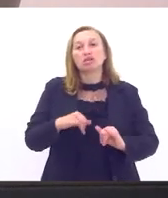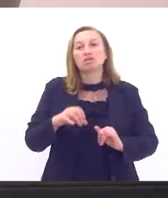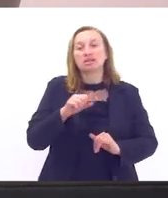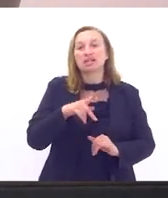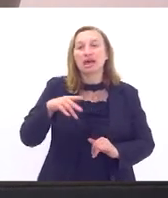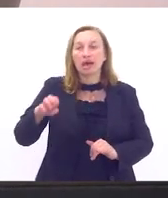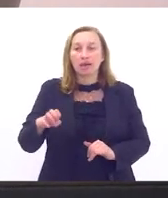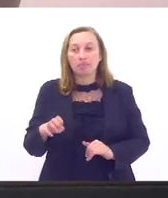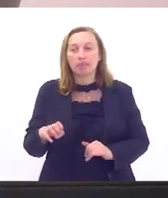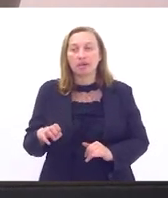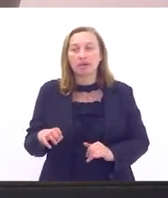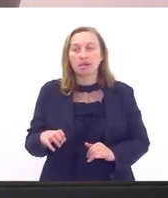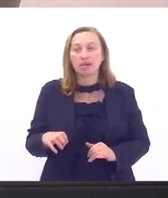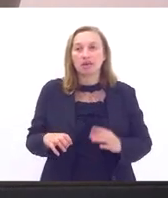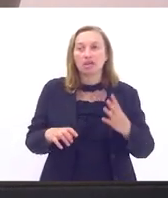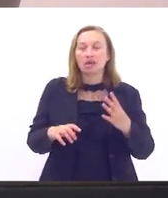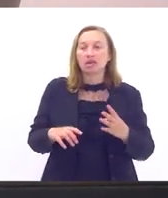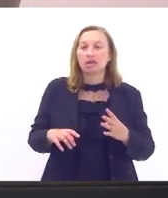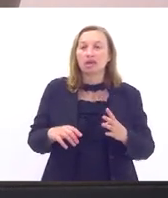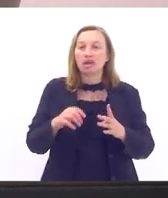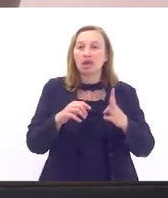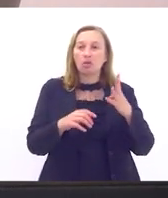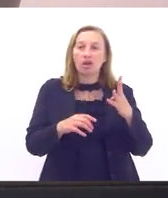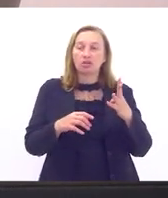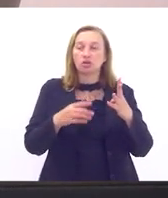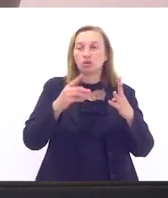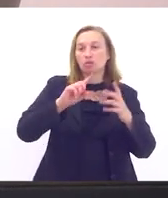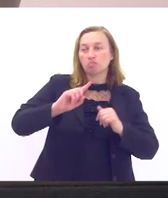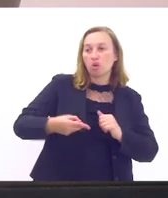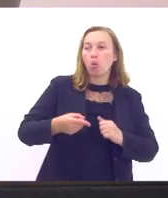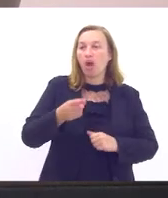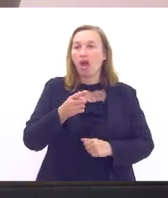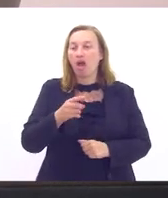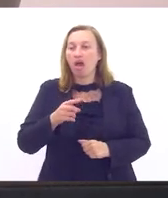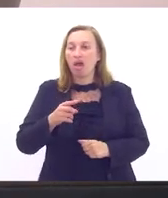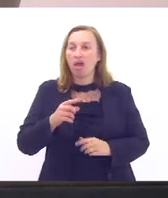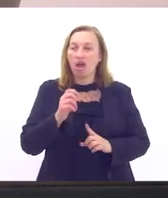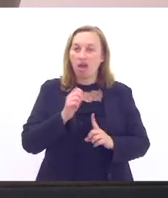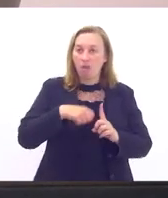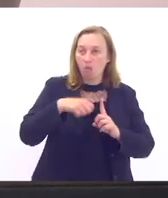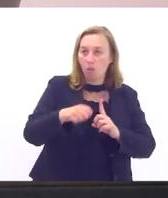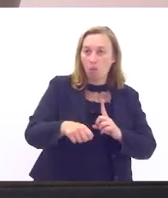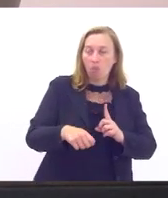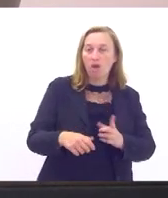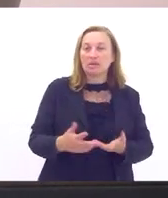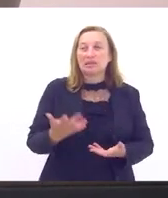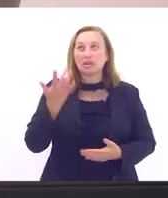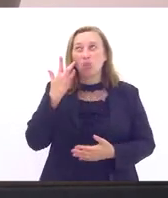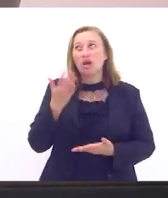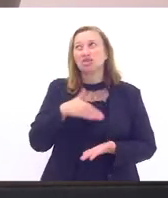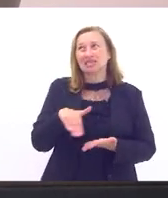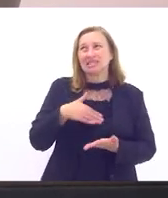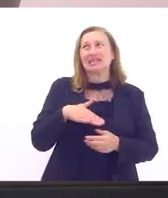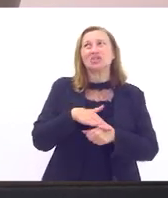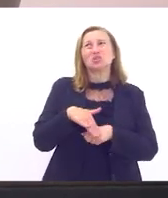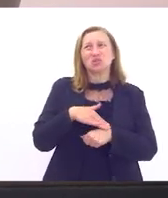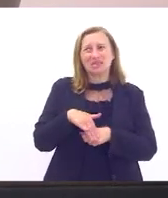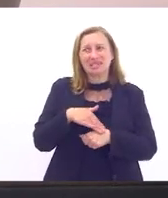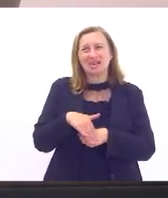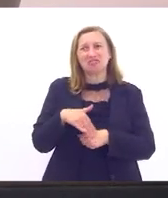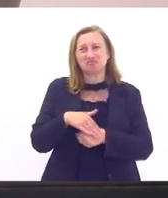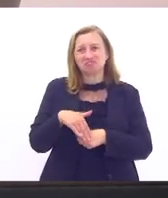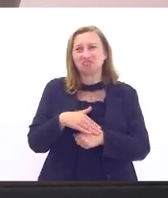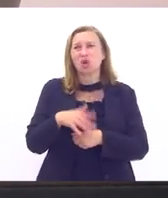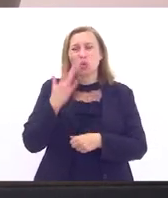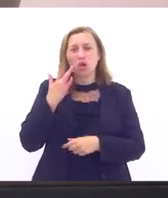de que ele é custeado com R$4.000. Né? Então, eu acho que realmente as secretarias têm que conversar. E acho que